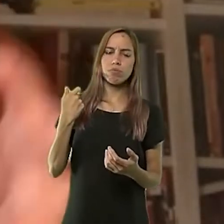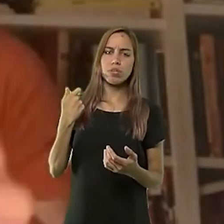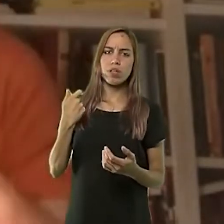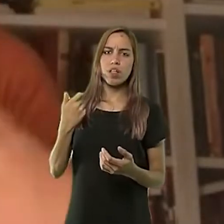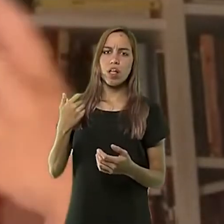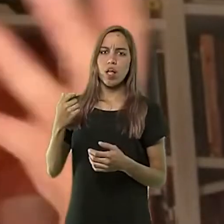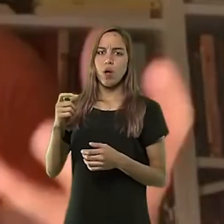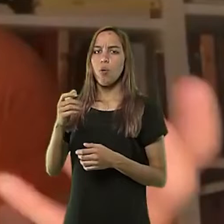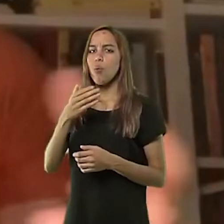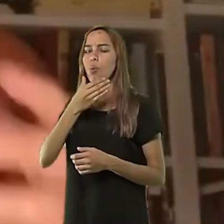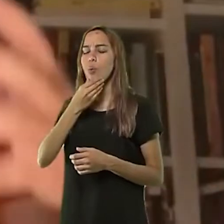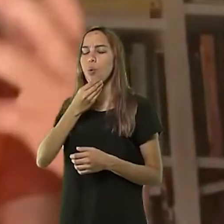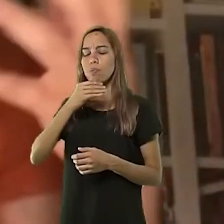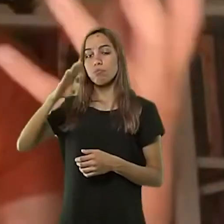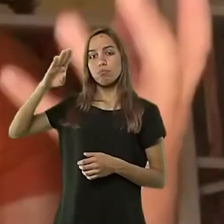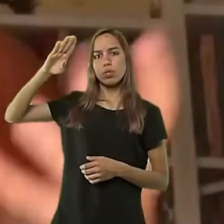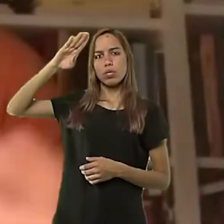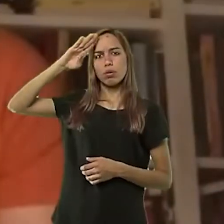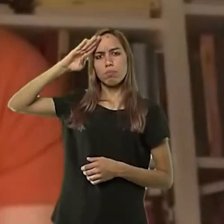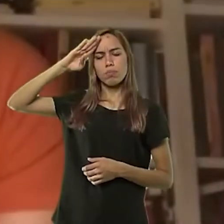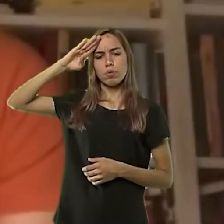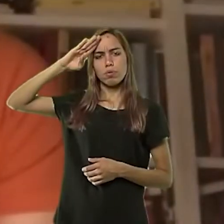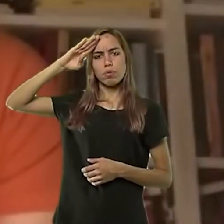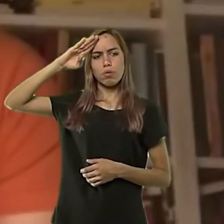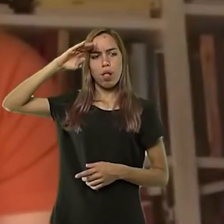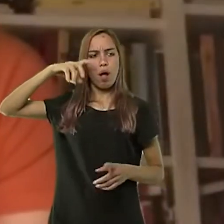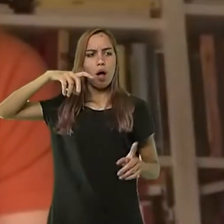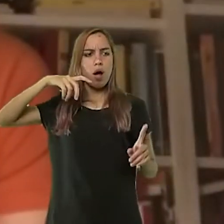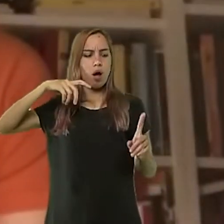Portanto, tem também que ver com o conflito